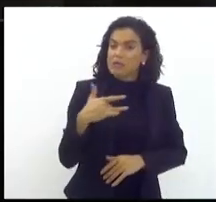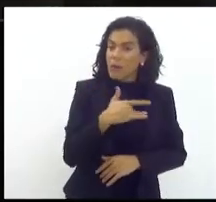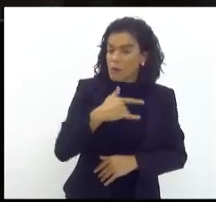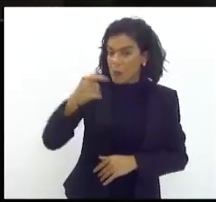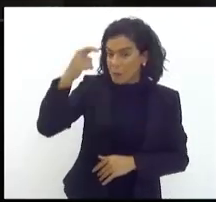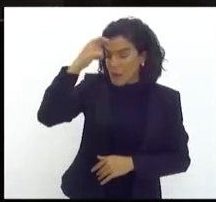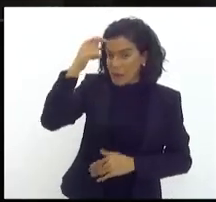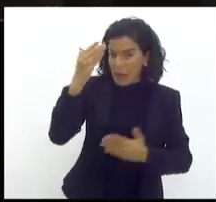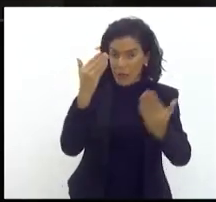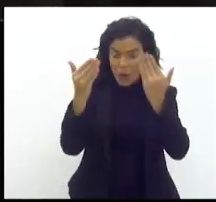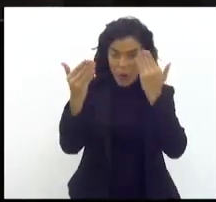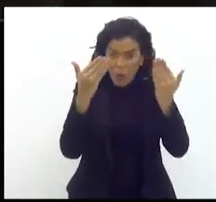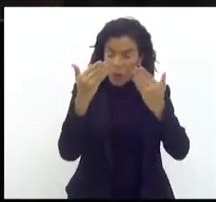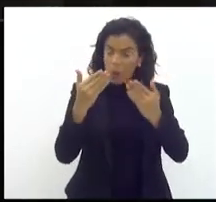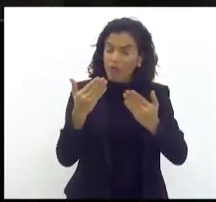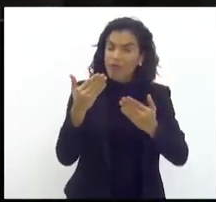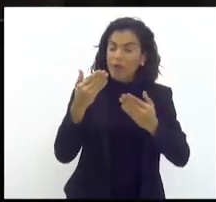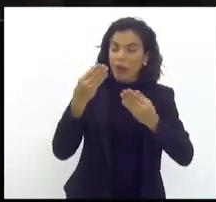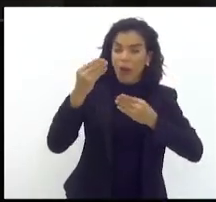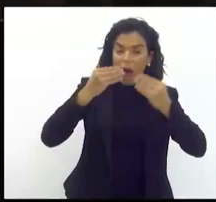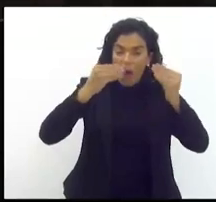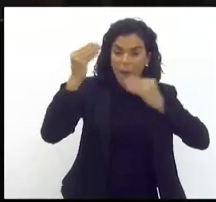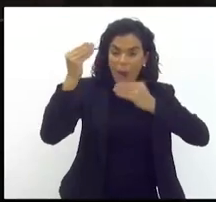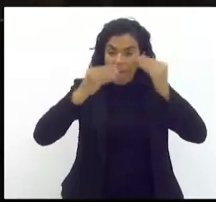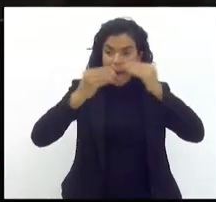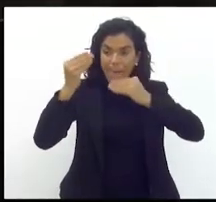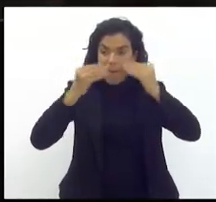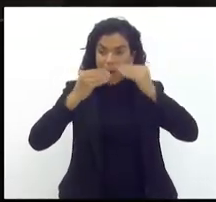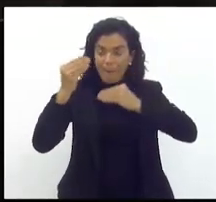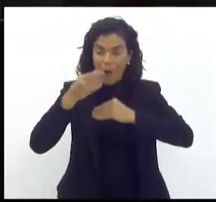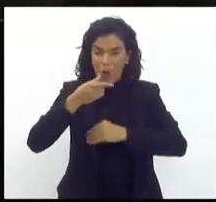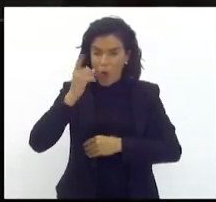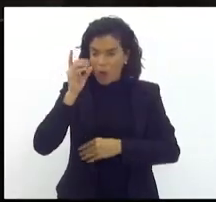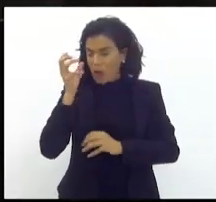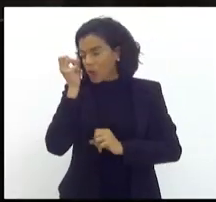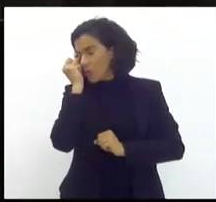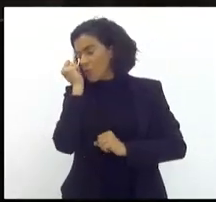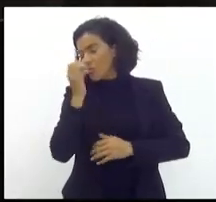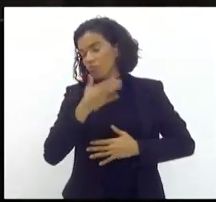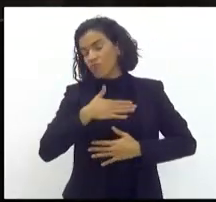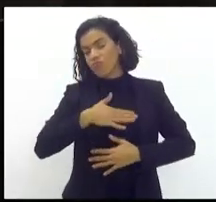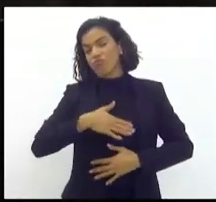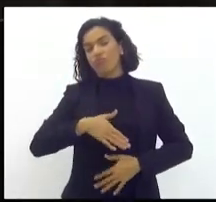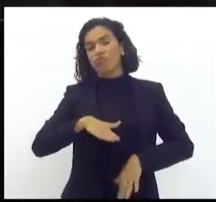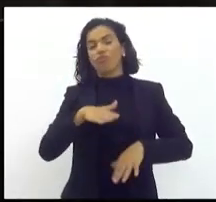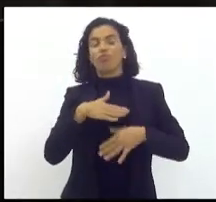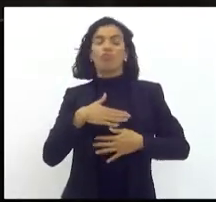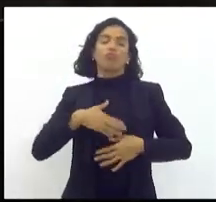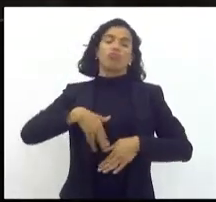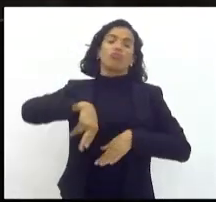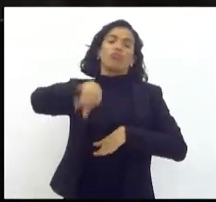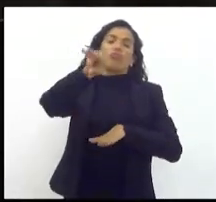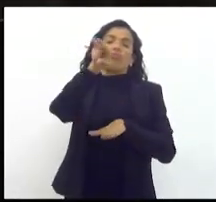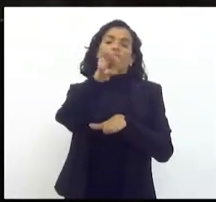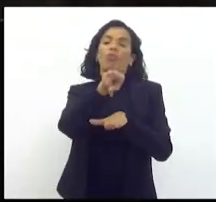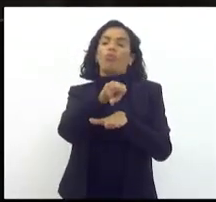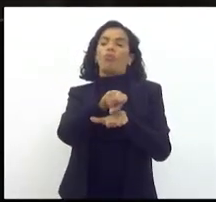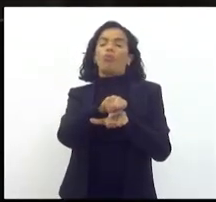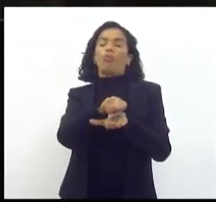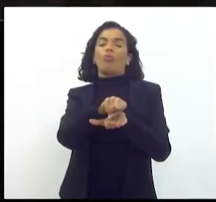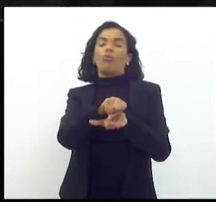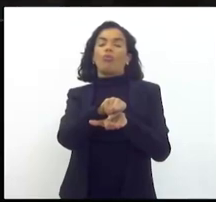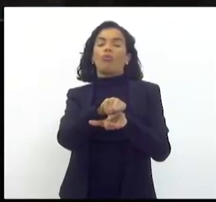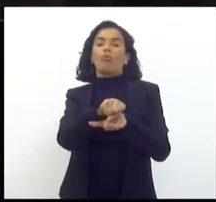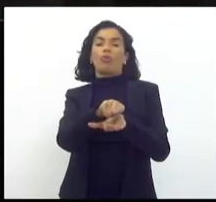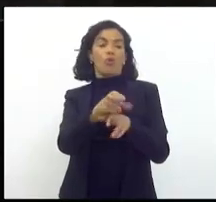se ontem dormiam descansados nos seus berços esplêndidos os